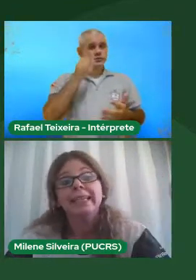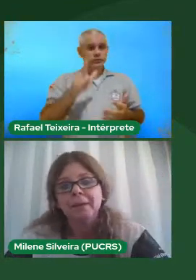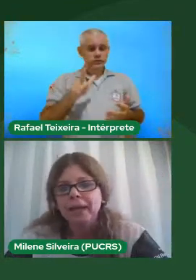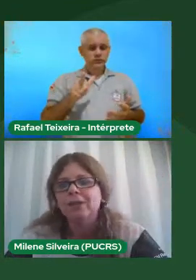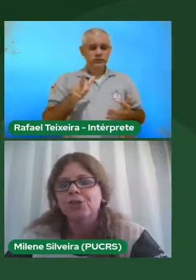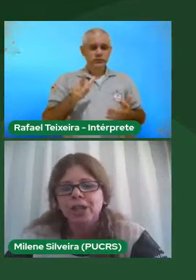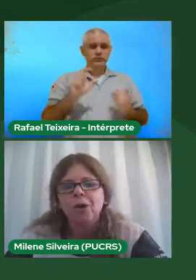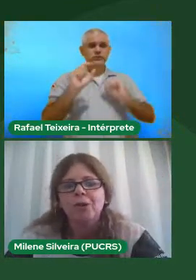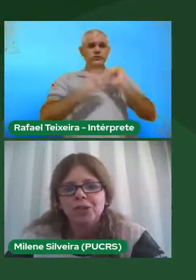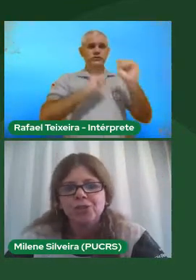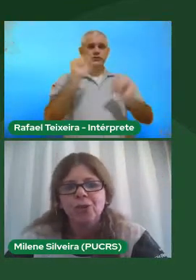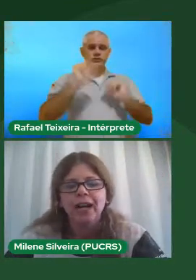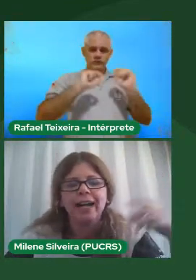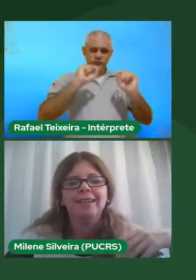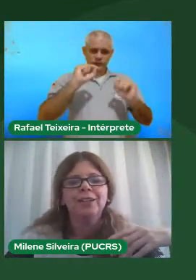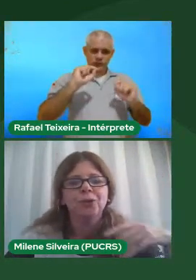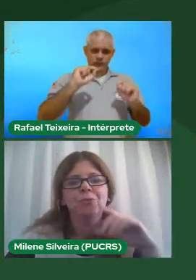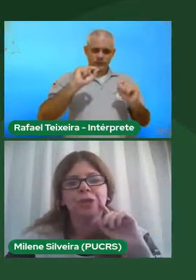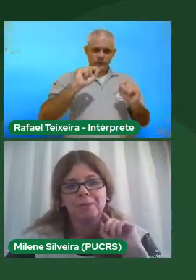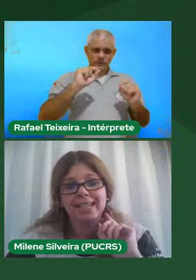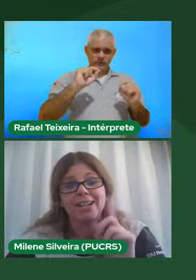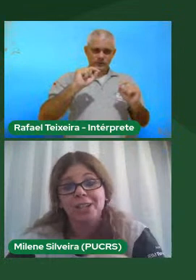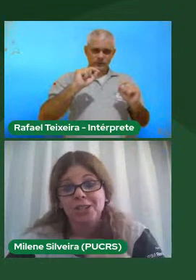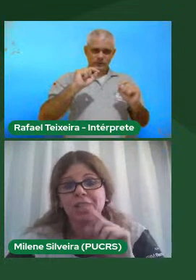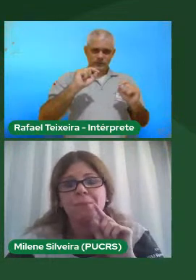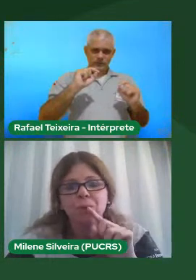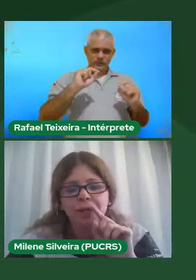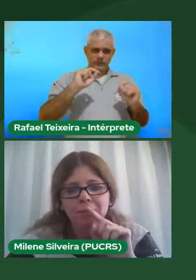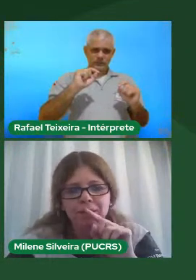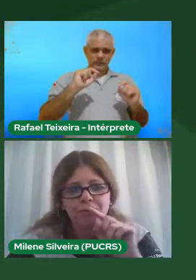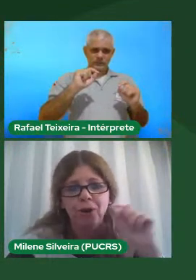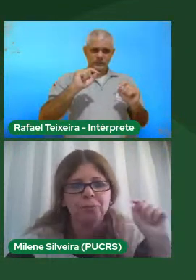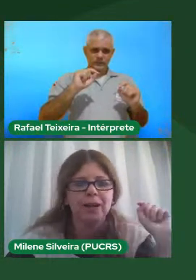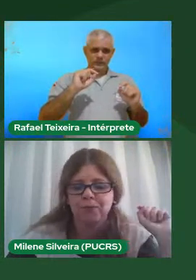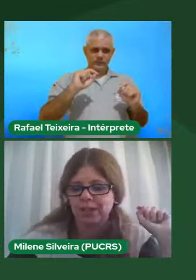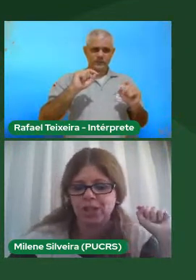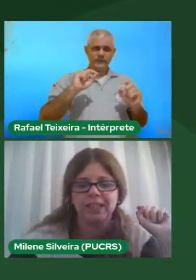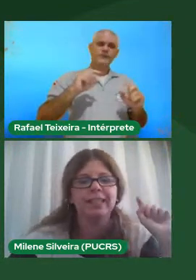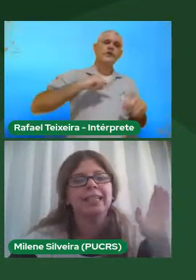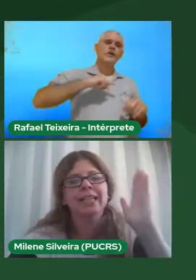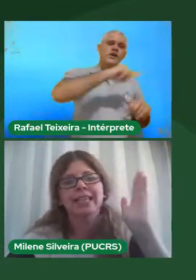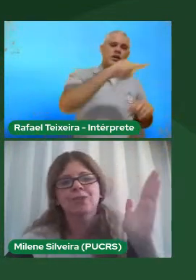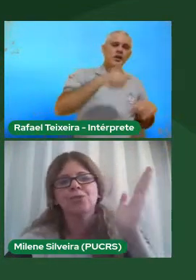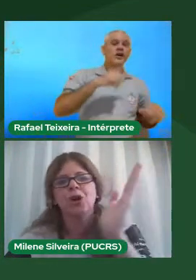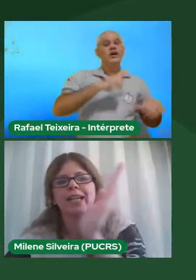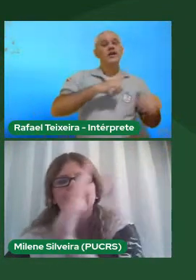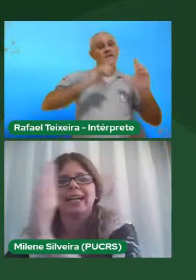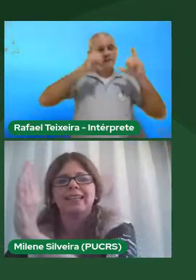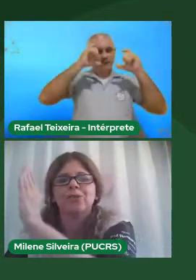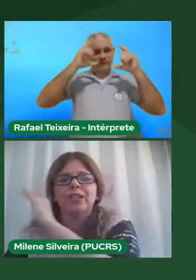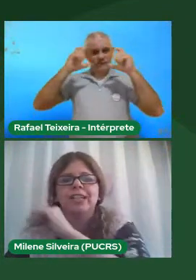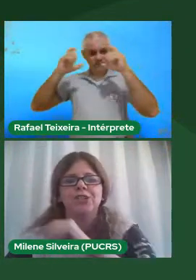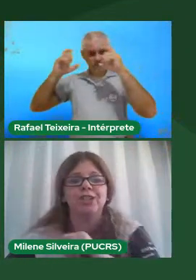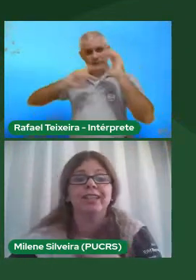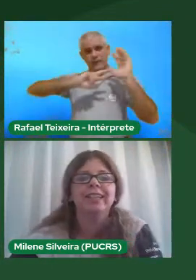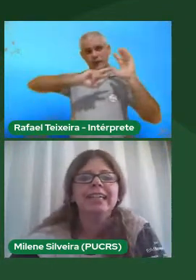foto e também não tinha como a gente colocar todo mundo, apesar de que a gente tem muita, muita foto pela frente ainda, não só nessa categoria de